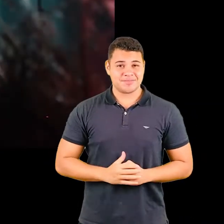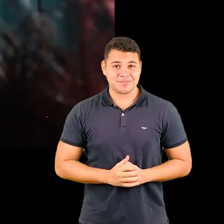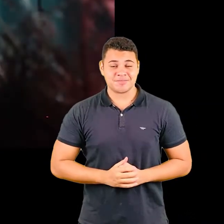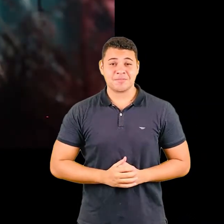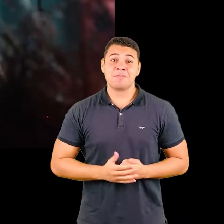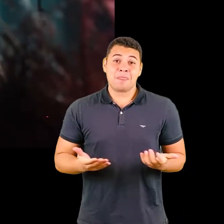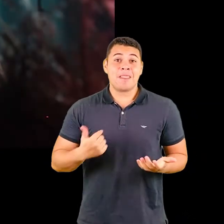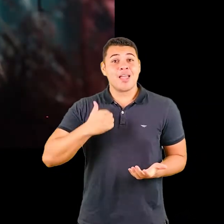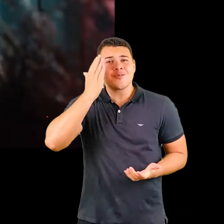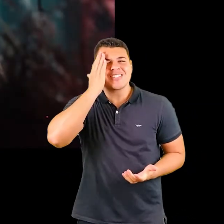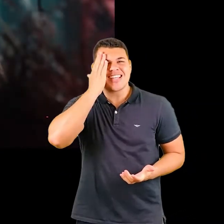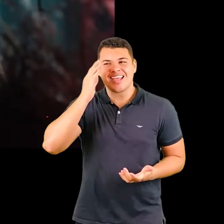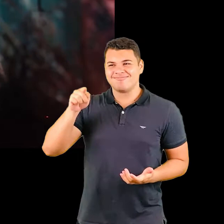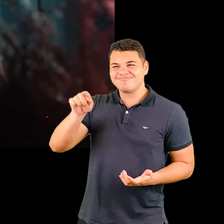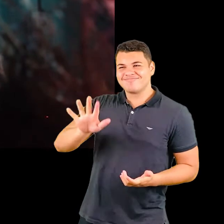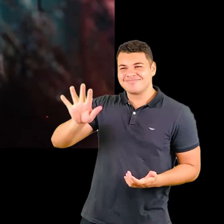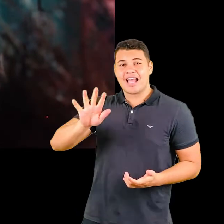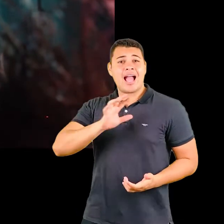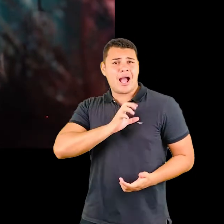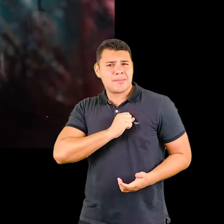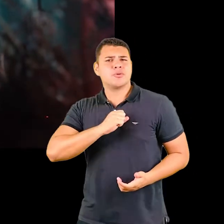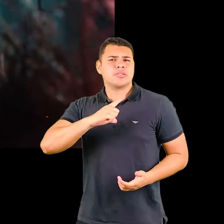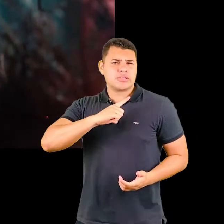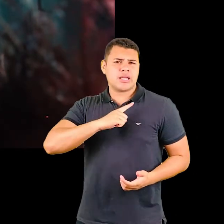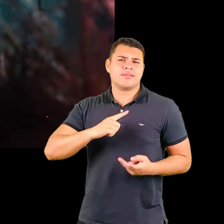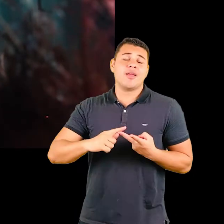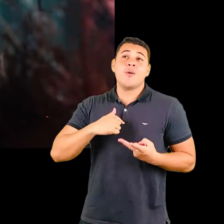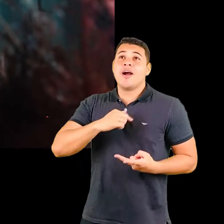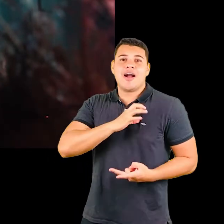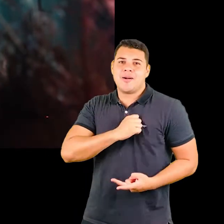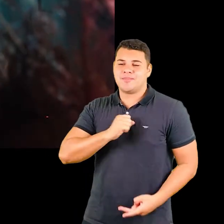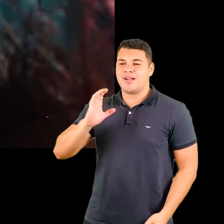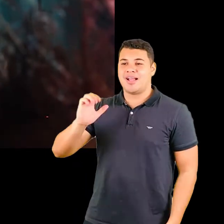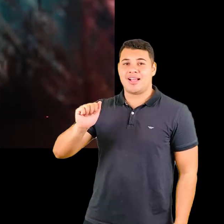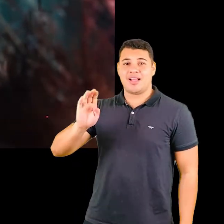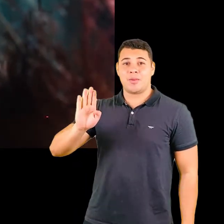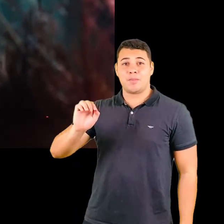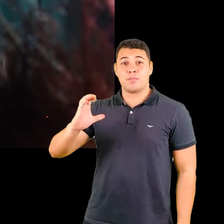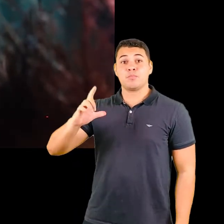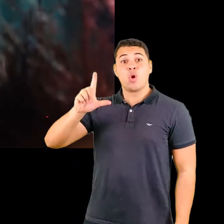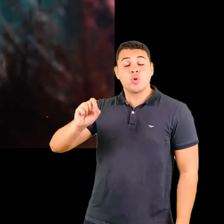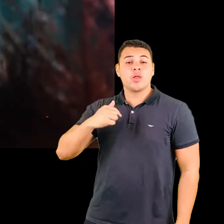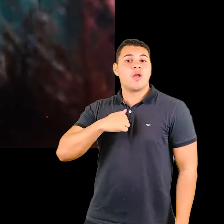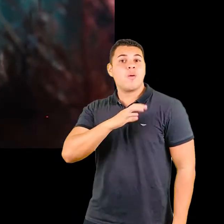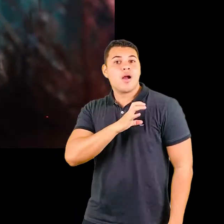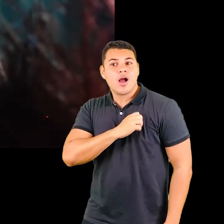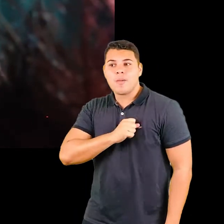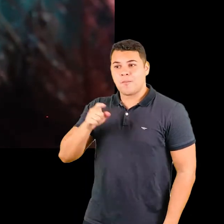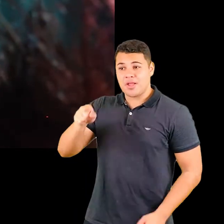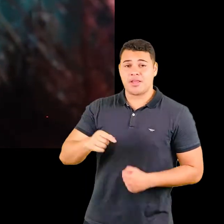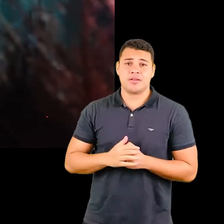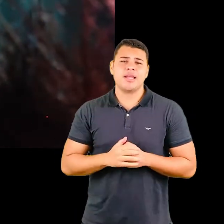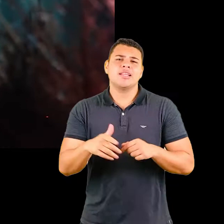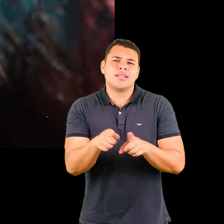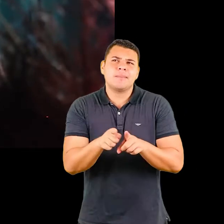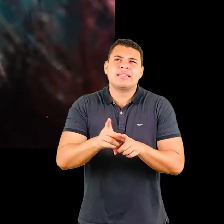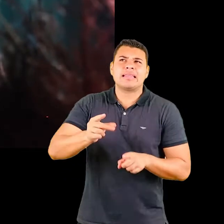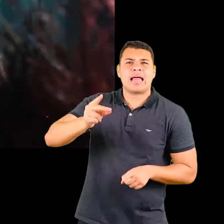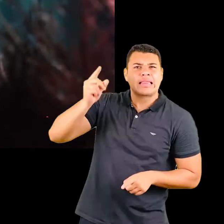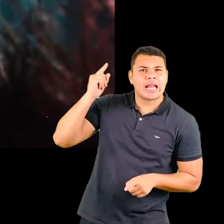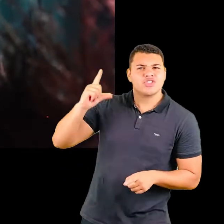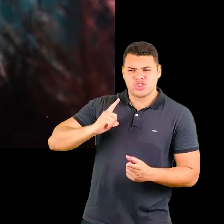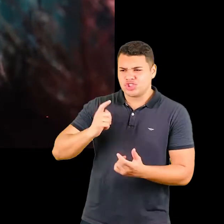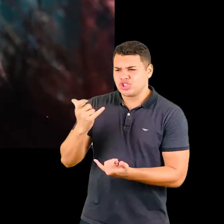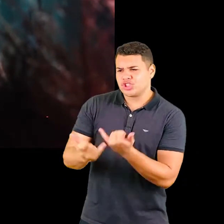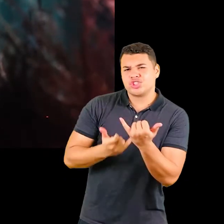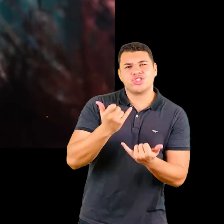Eu digo que eu sinto aquele amor, aquele carinho, grande carinho como o caboclinho, que eu gosto dele. A primeira brincadeira